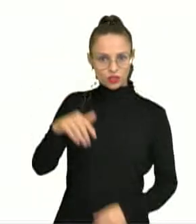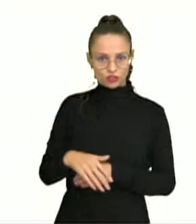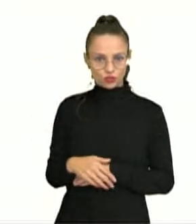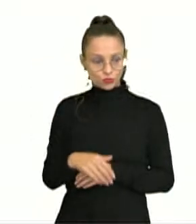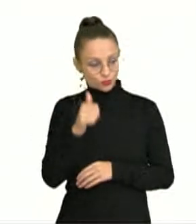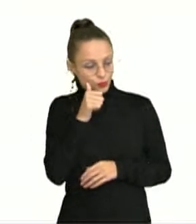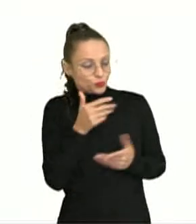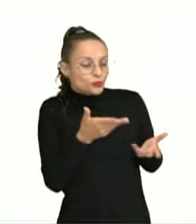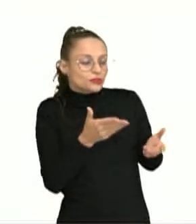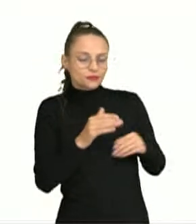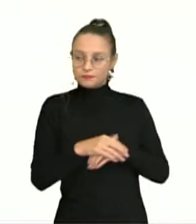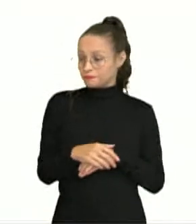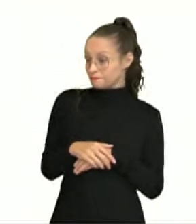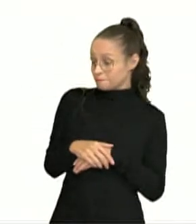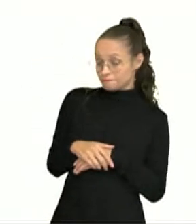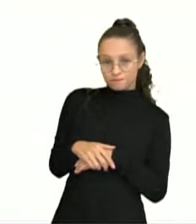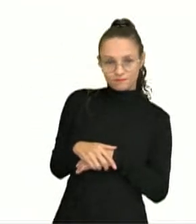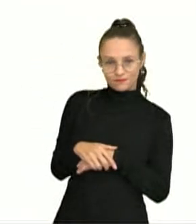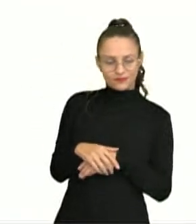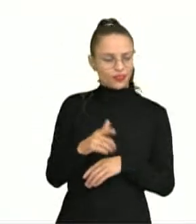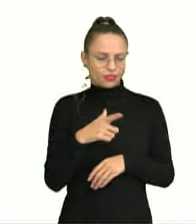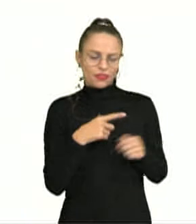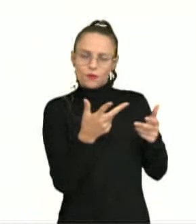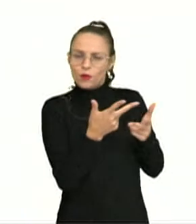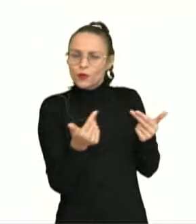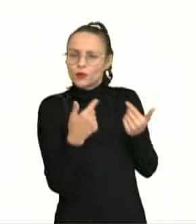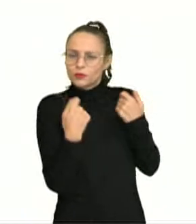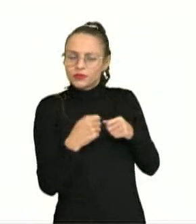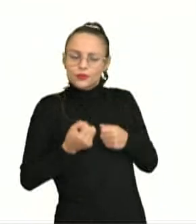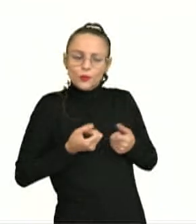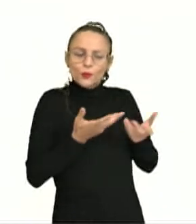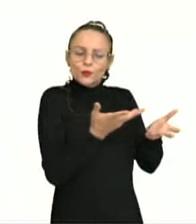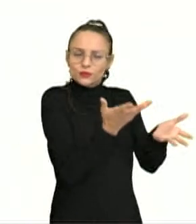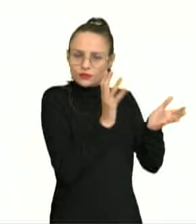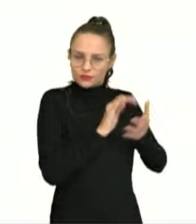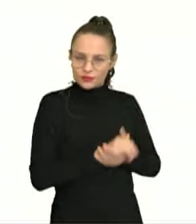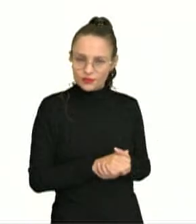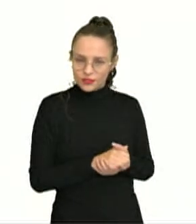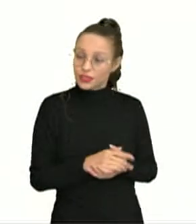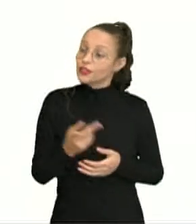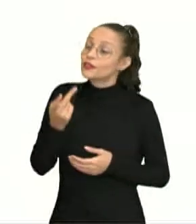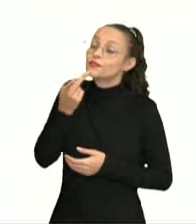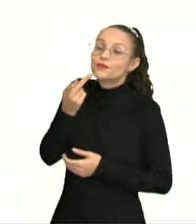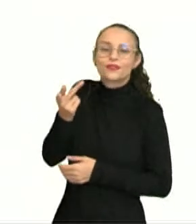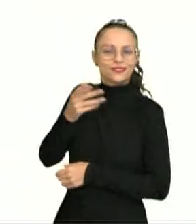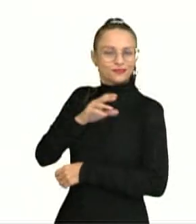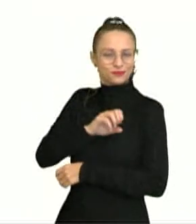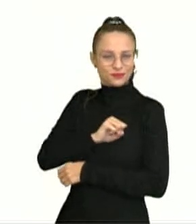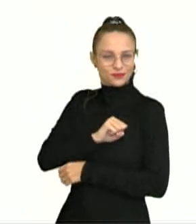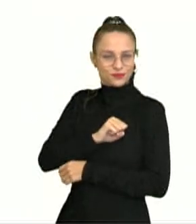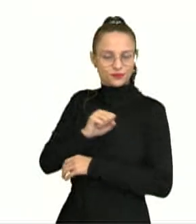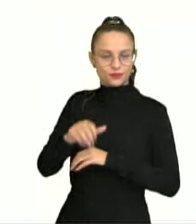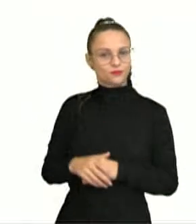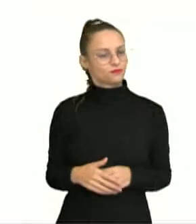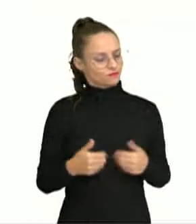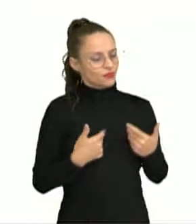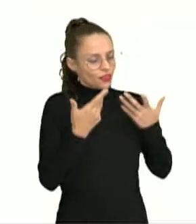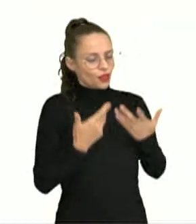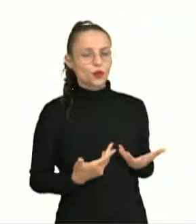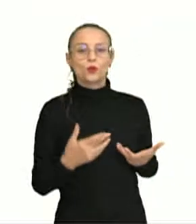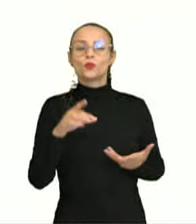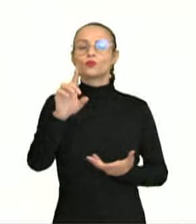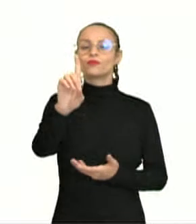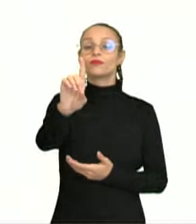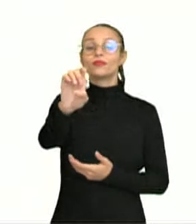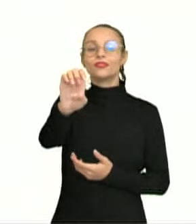Querida, há uma coisa que preciso lhe dizer. Fala, amor. Sou um